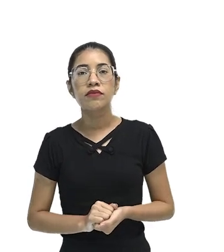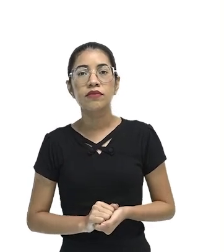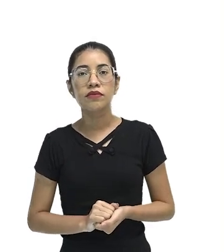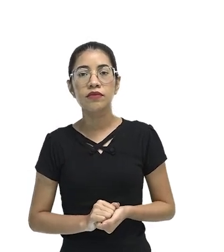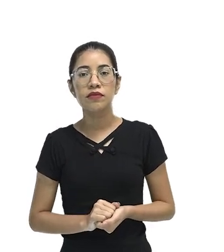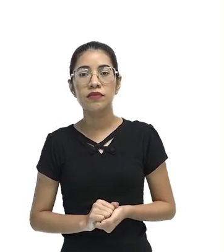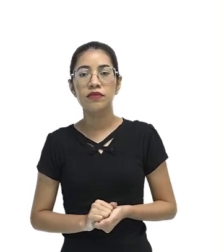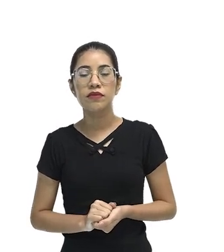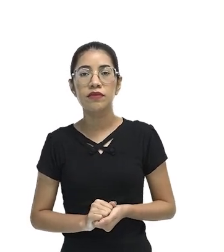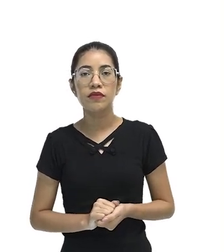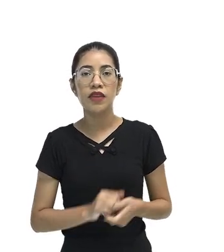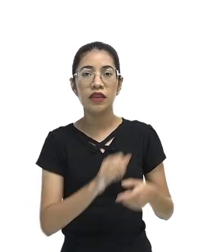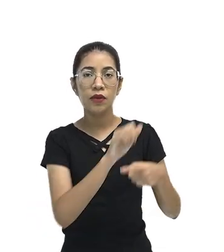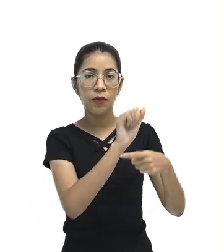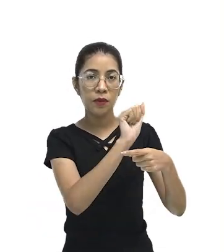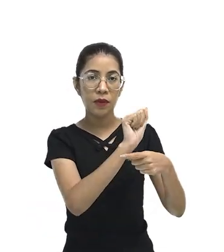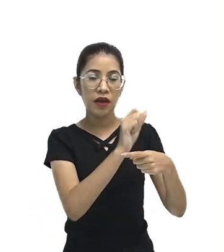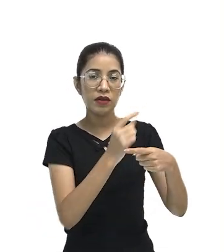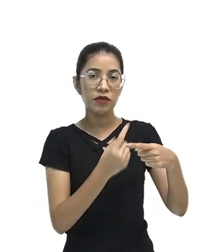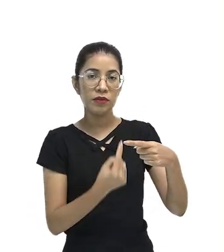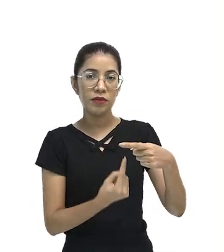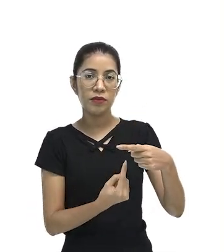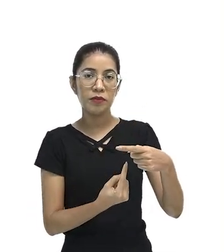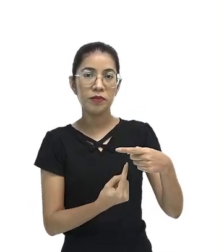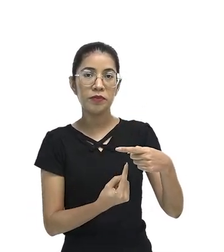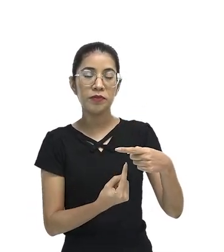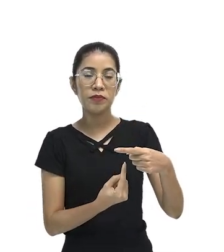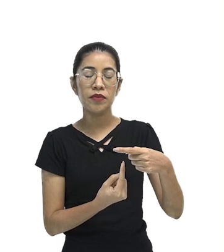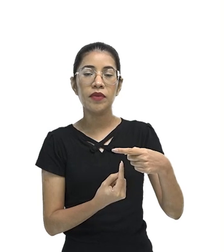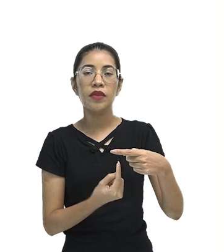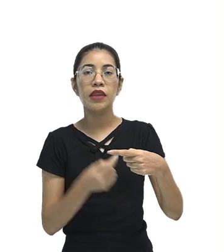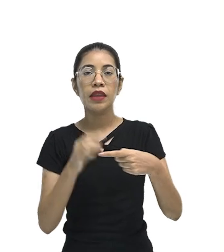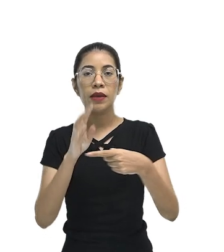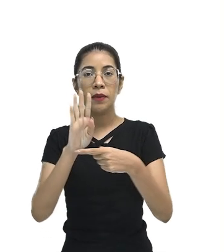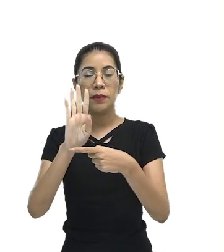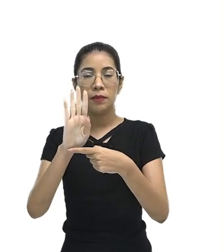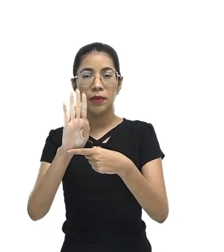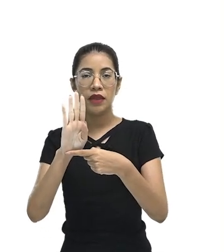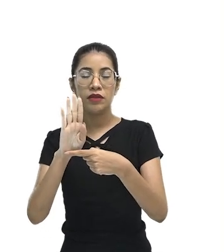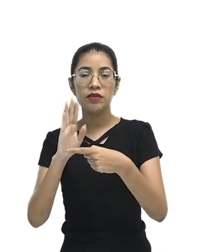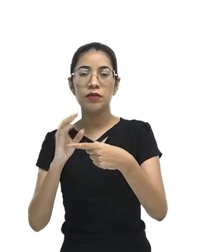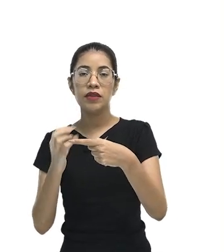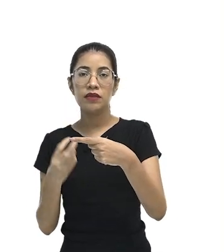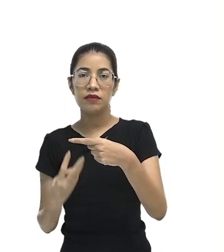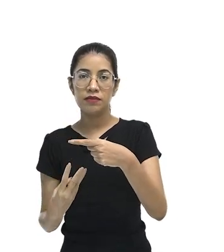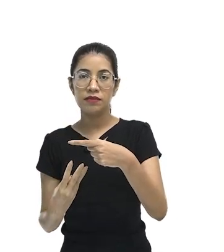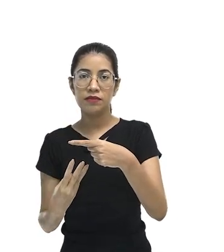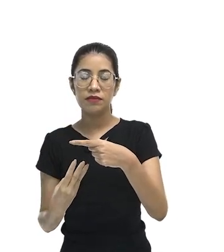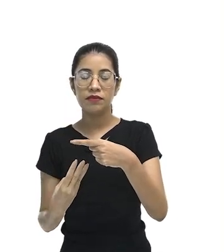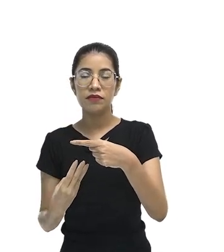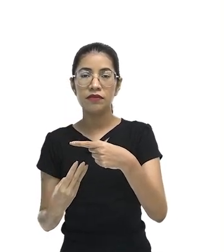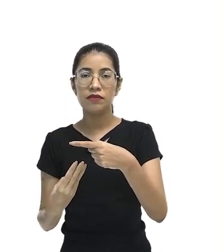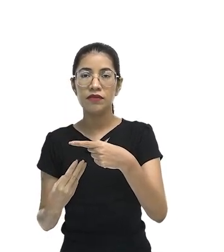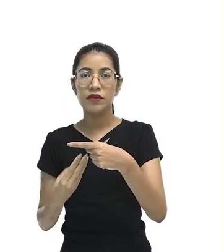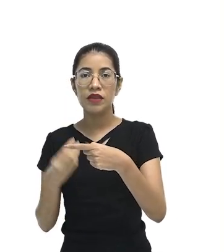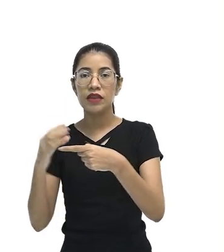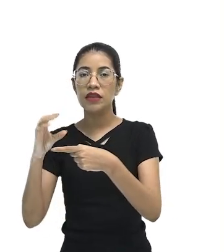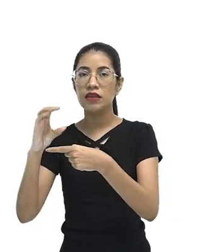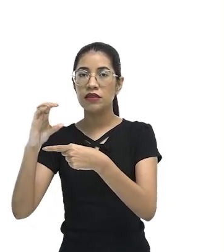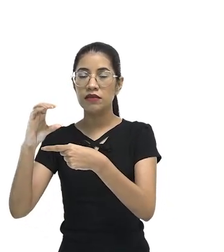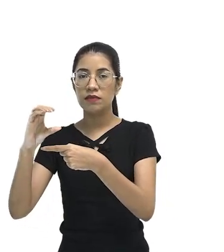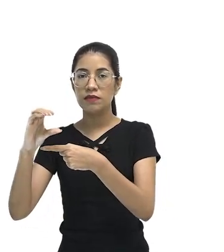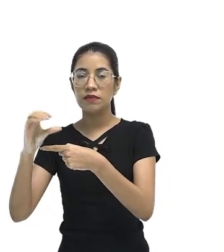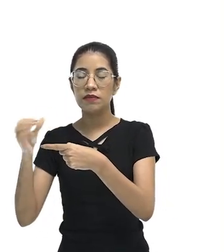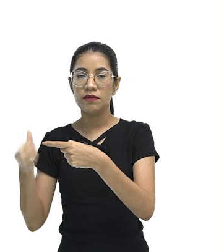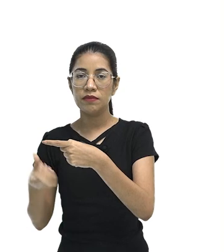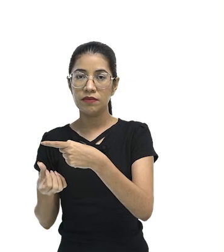tá? Então, eu tenho A sobre 1, ao mesmo tempo que eu tenho B sobre 3, ao mesmo